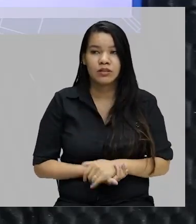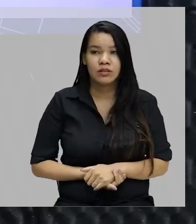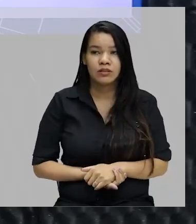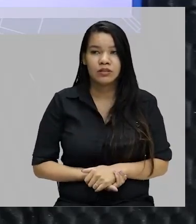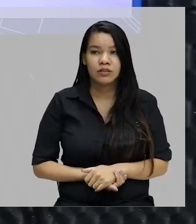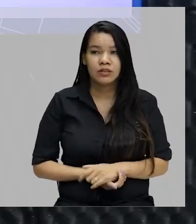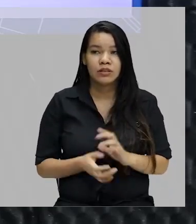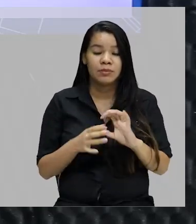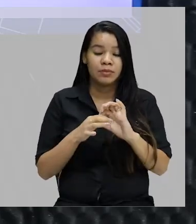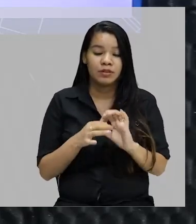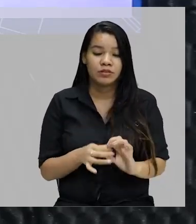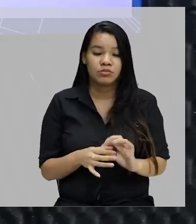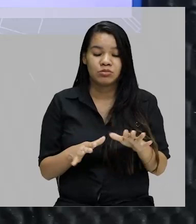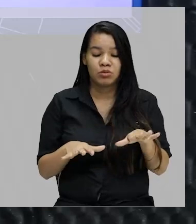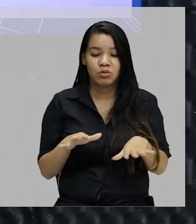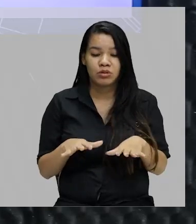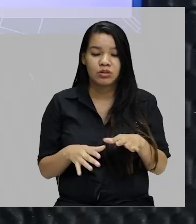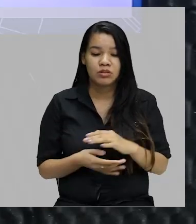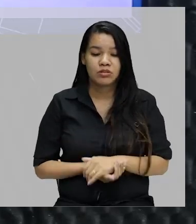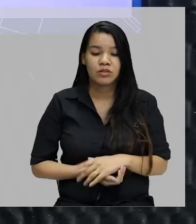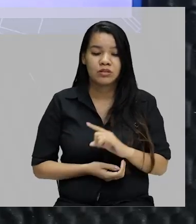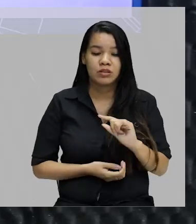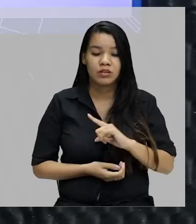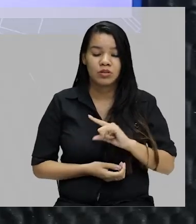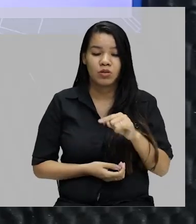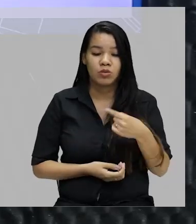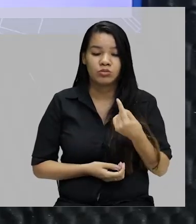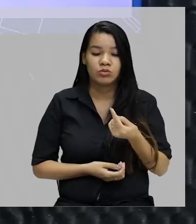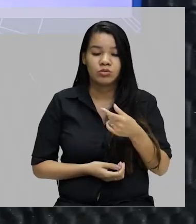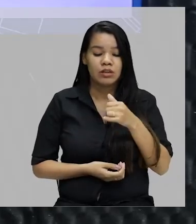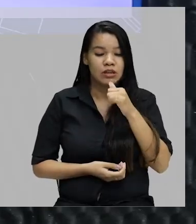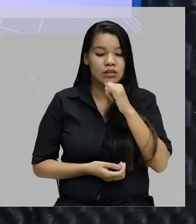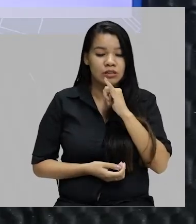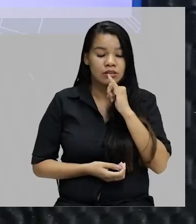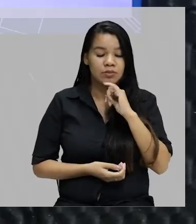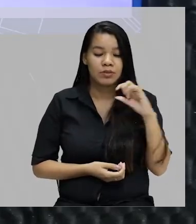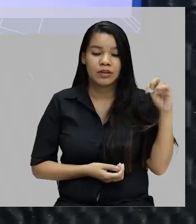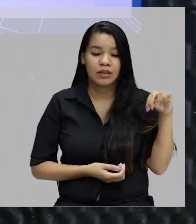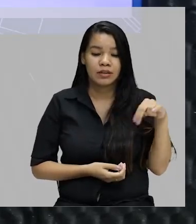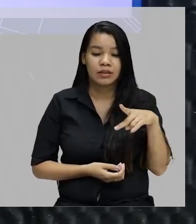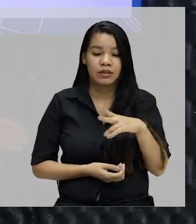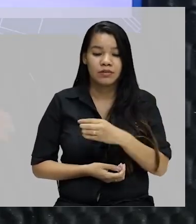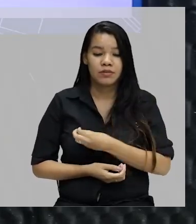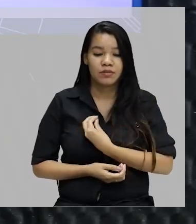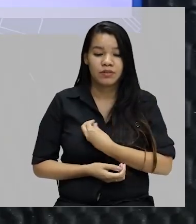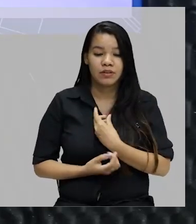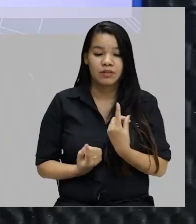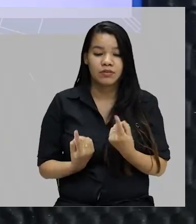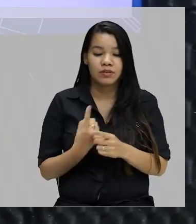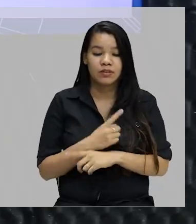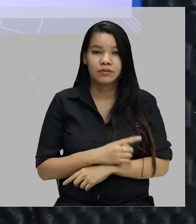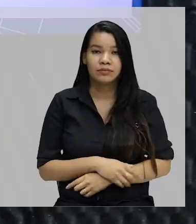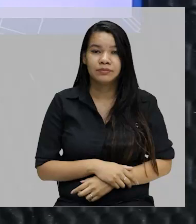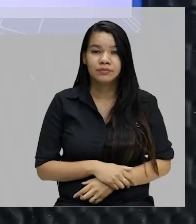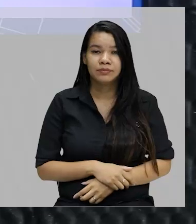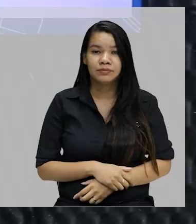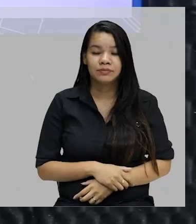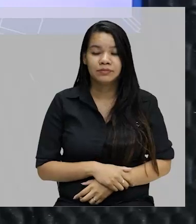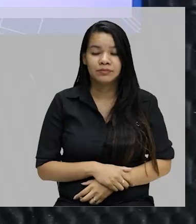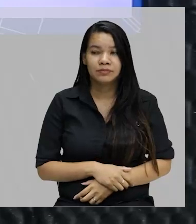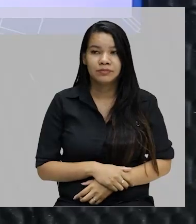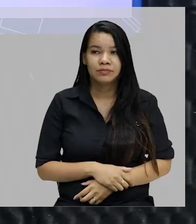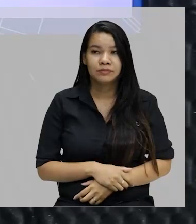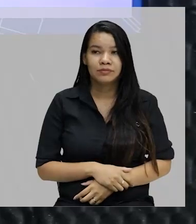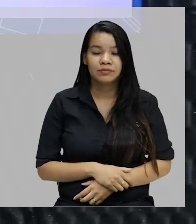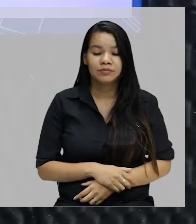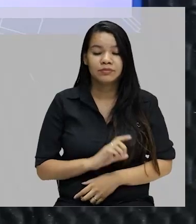de ligação, como, por exemplo, andar, viver e virar. Então, quando você tem um predicado nominal, não existe uma ação em relação ao sujeito,